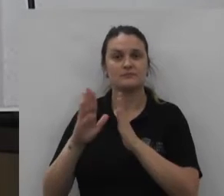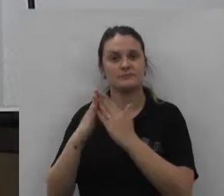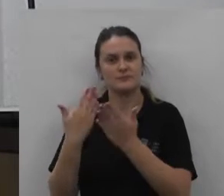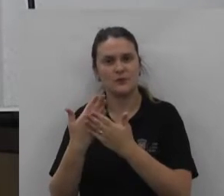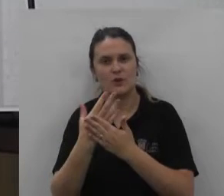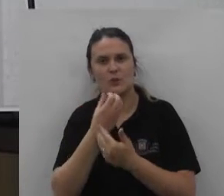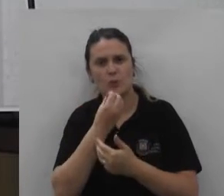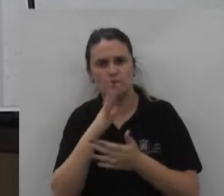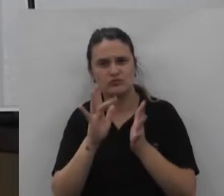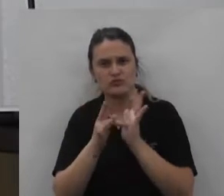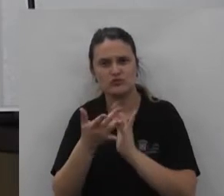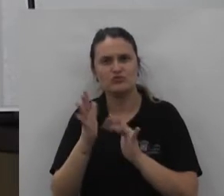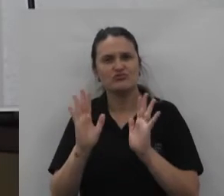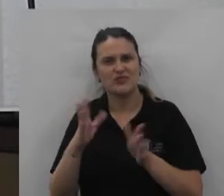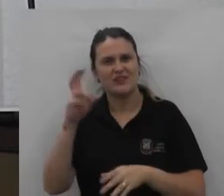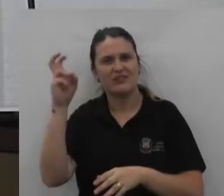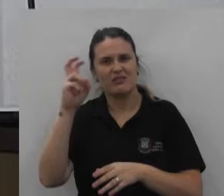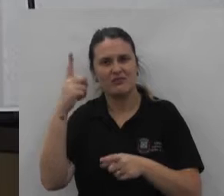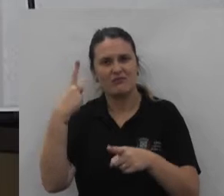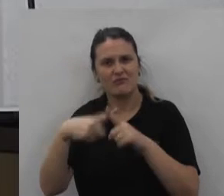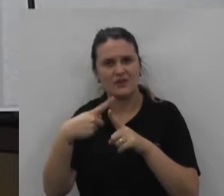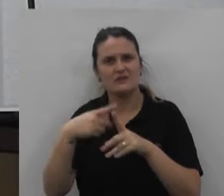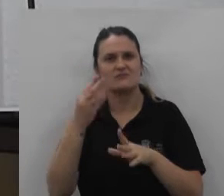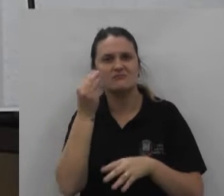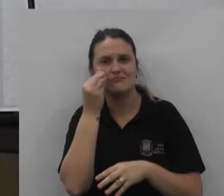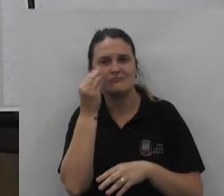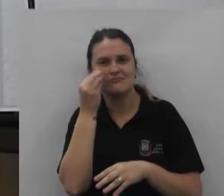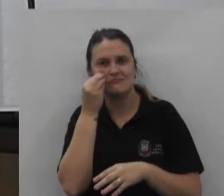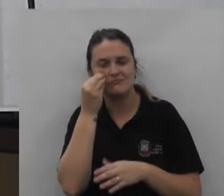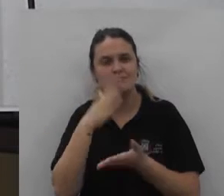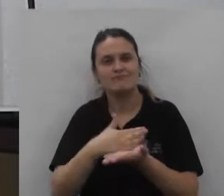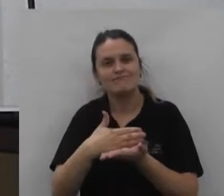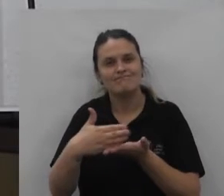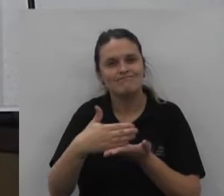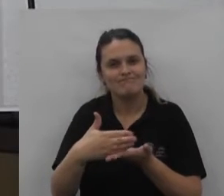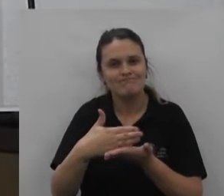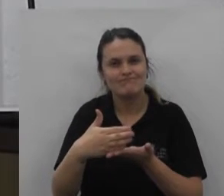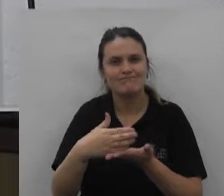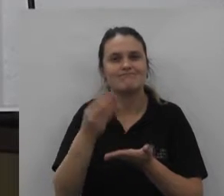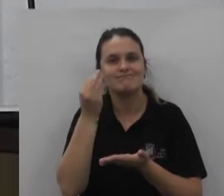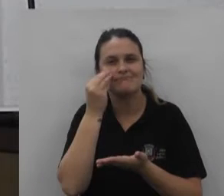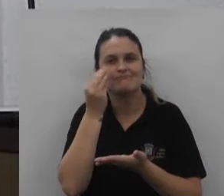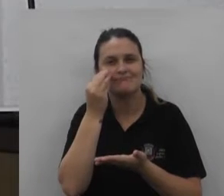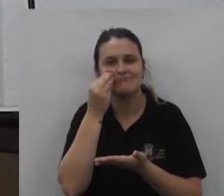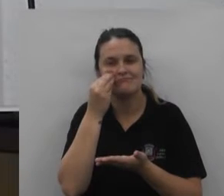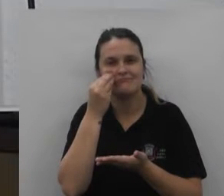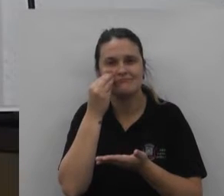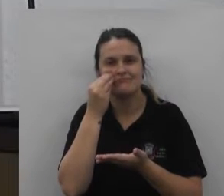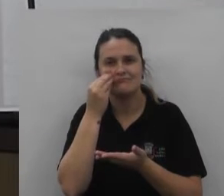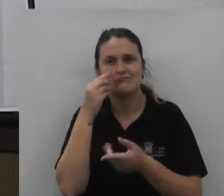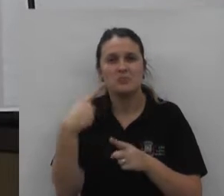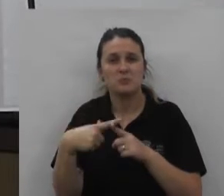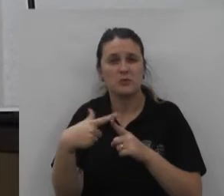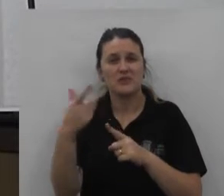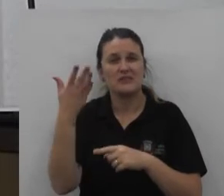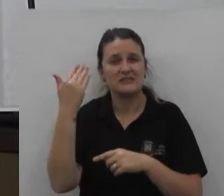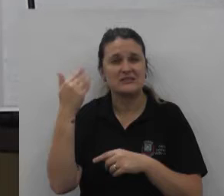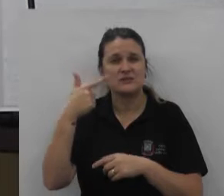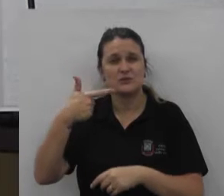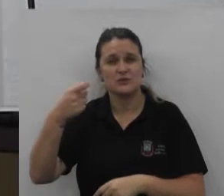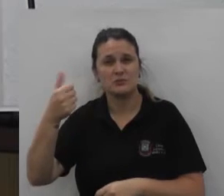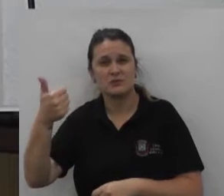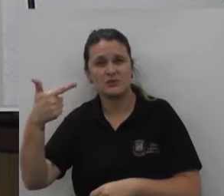Bom Jesus é a 5ª tentativa já. Iniciou do Lagoa Dourada na administração do prefeito Juco,